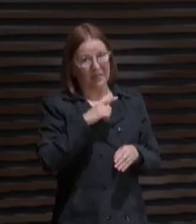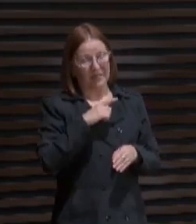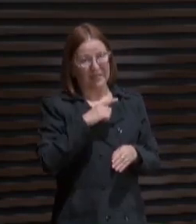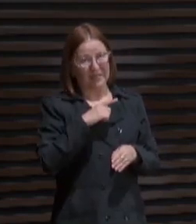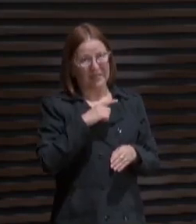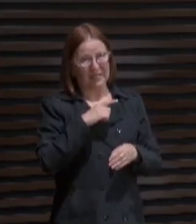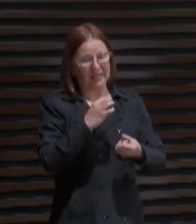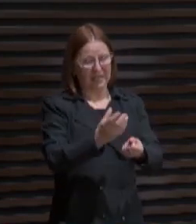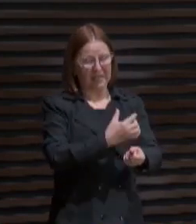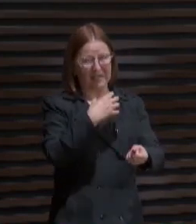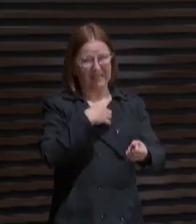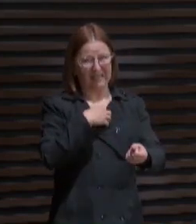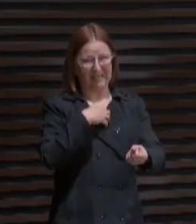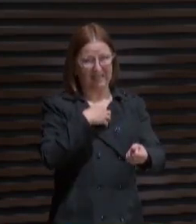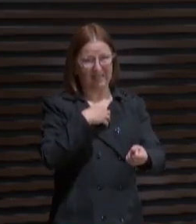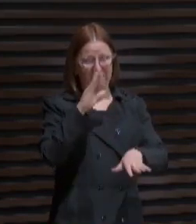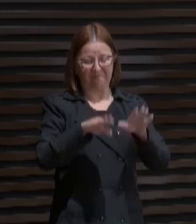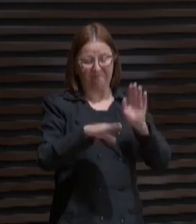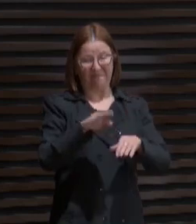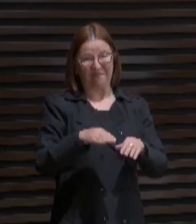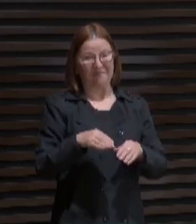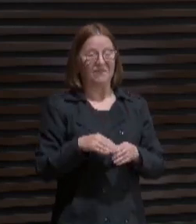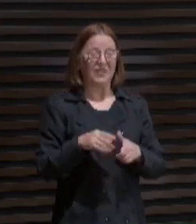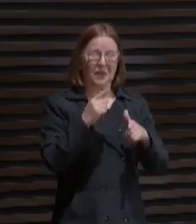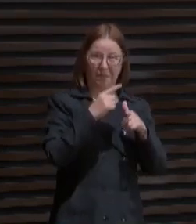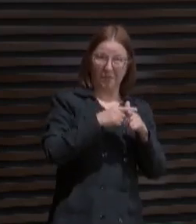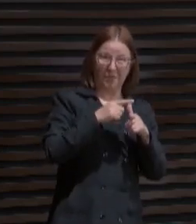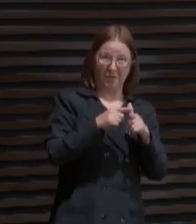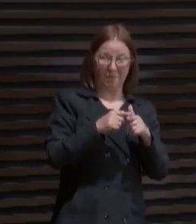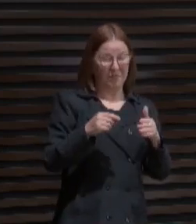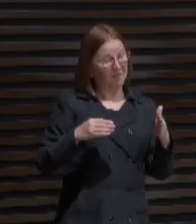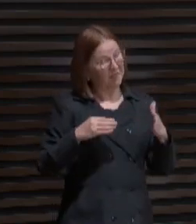as circunstâncias e a alma oscilante impedem aumentar a fé,